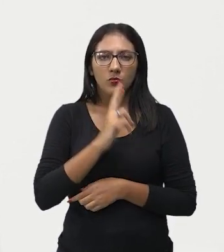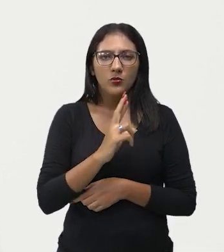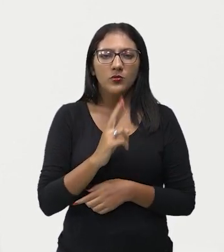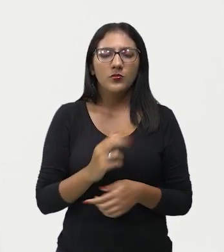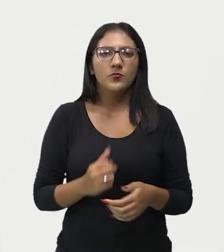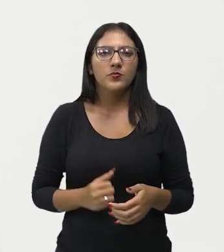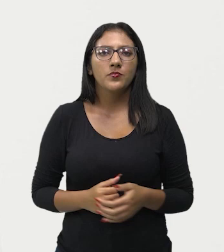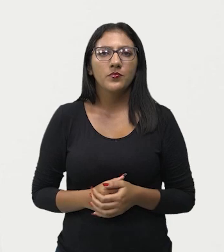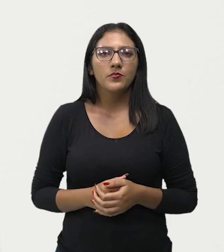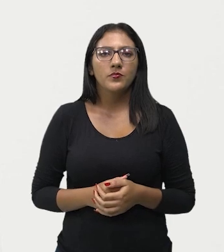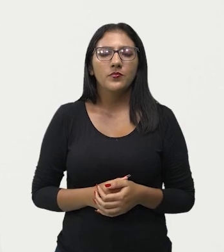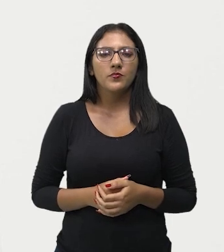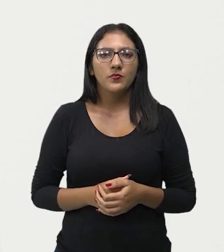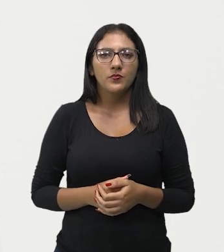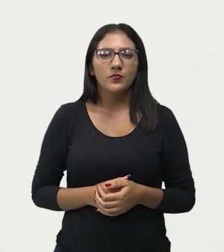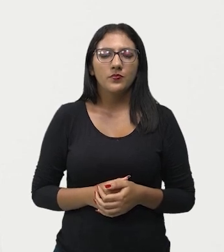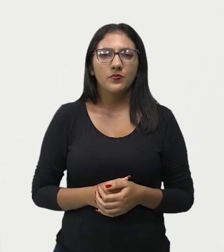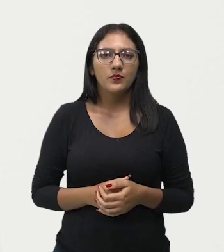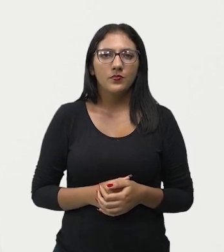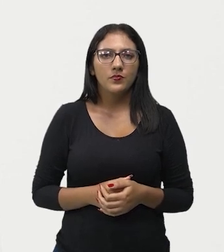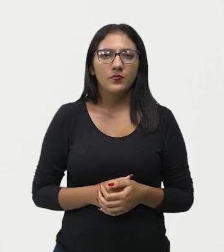é